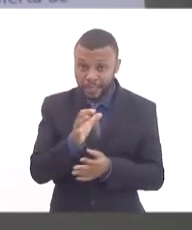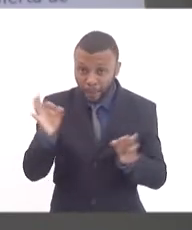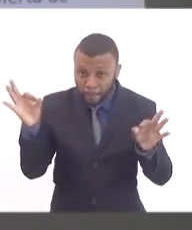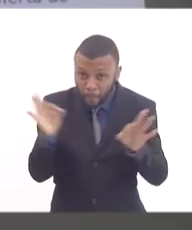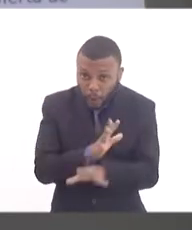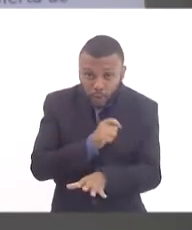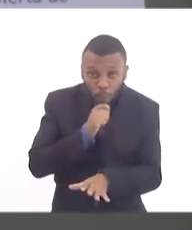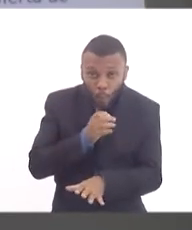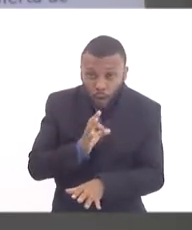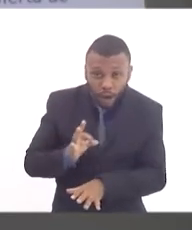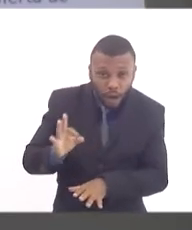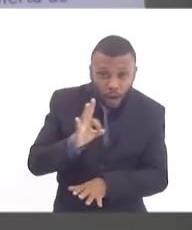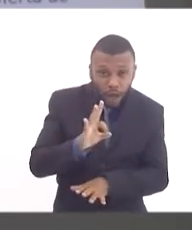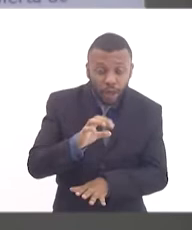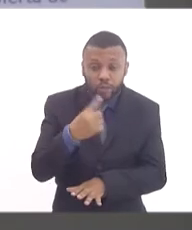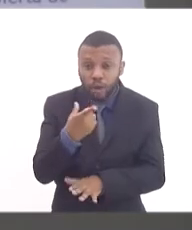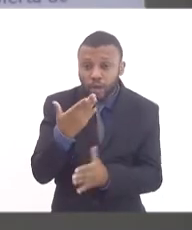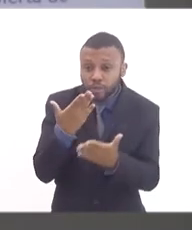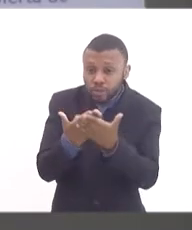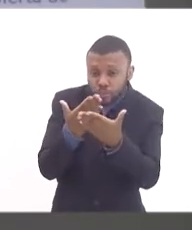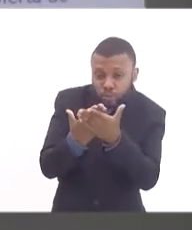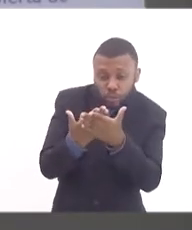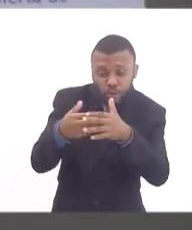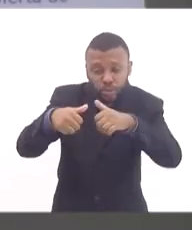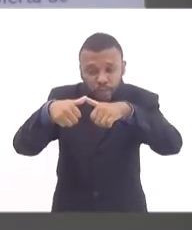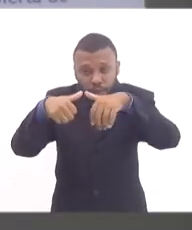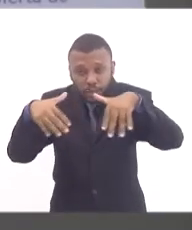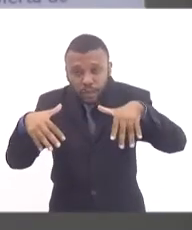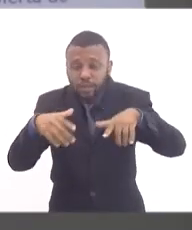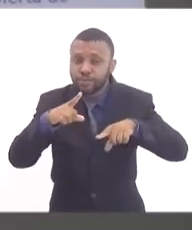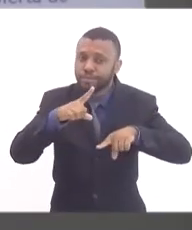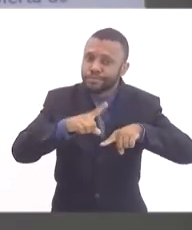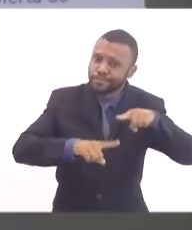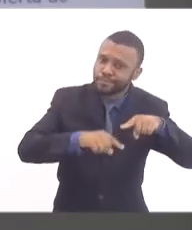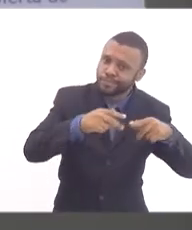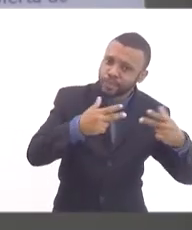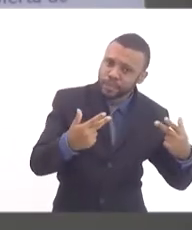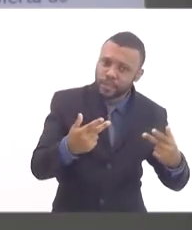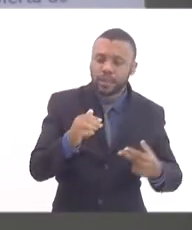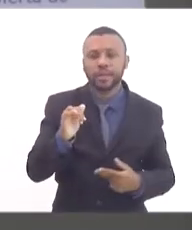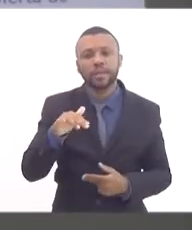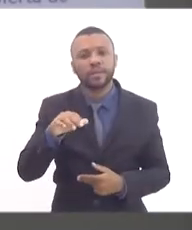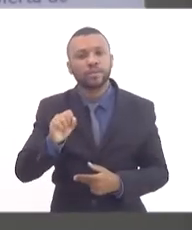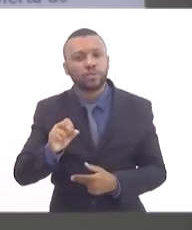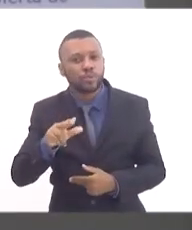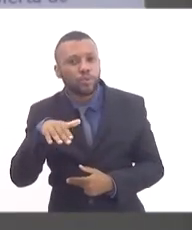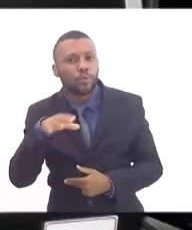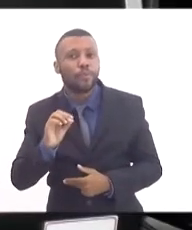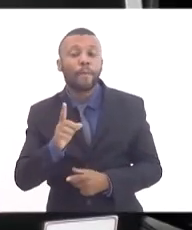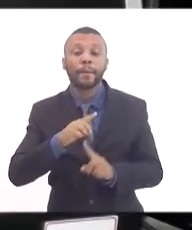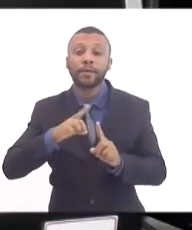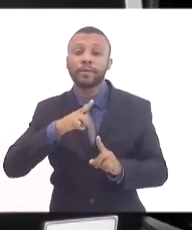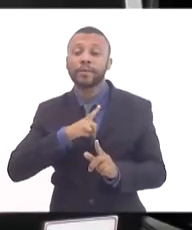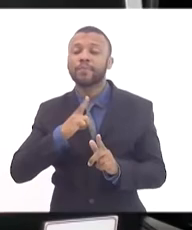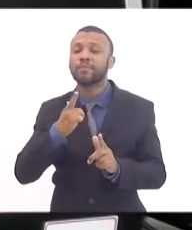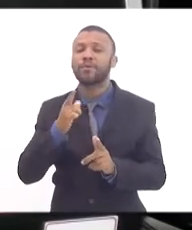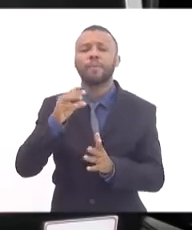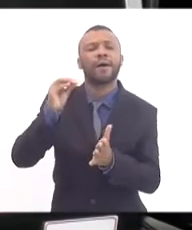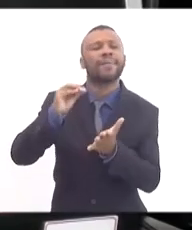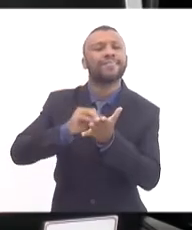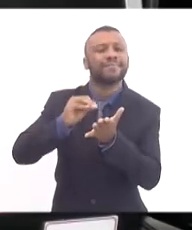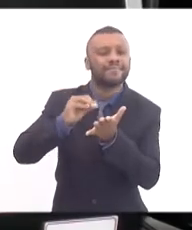pronta a nossa Matriz de insumo-produto a gente já tem um caso aqui que certamente vai constar dela tá é uma lacuna